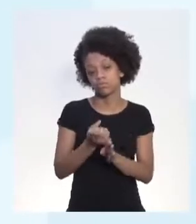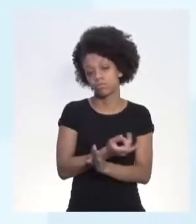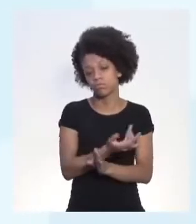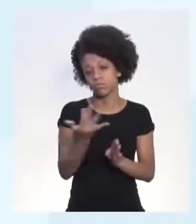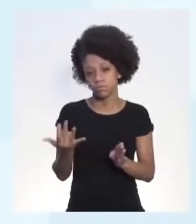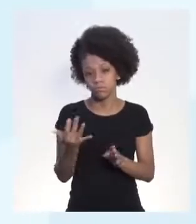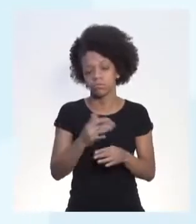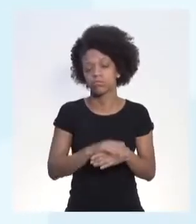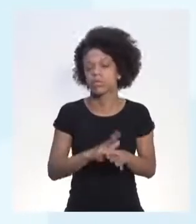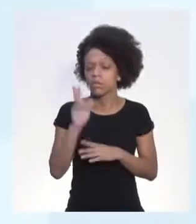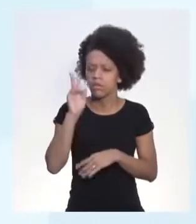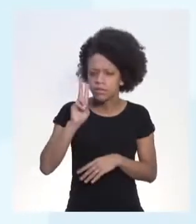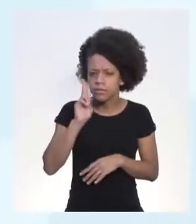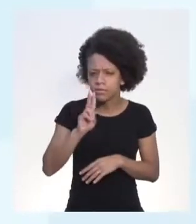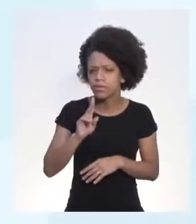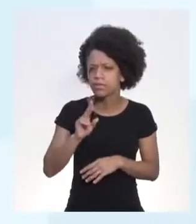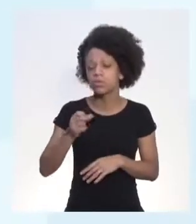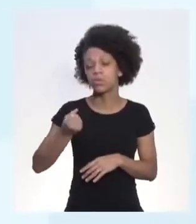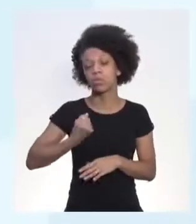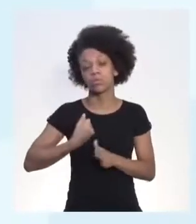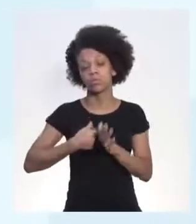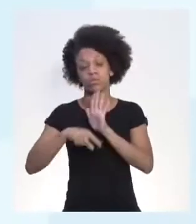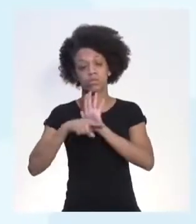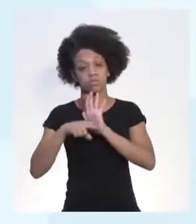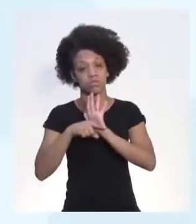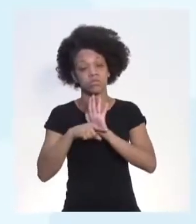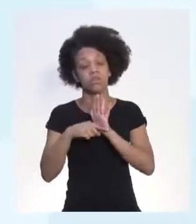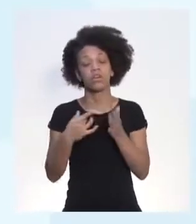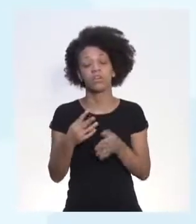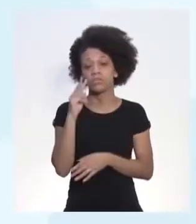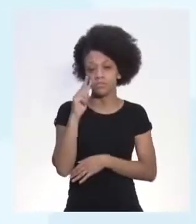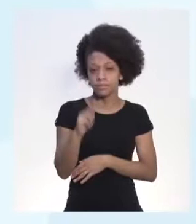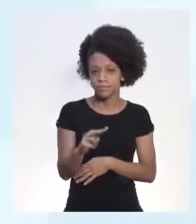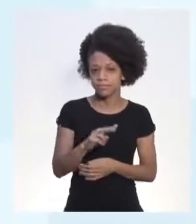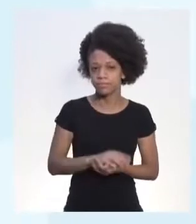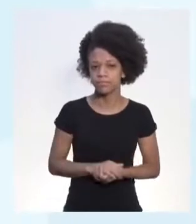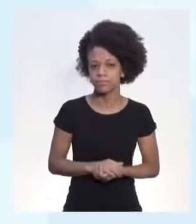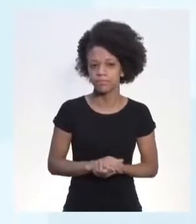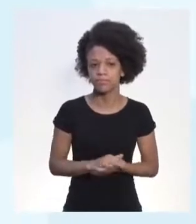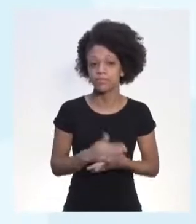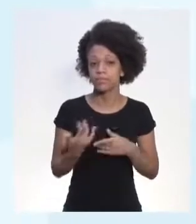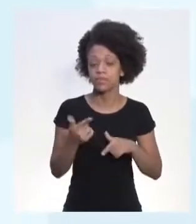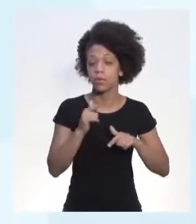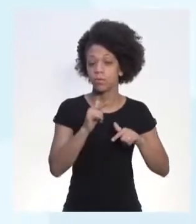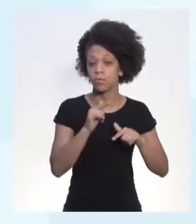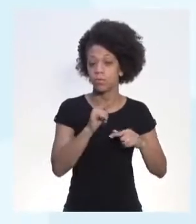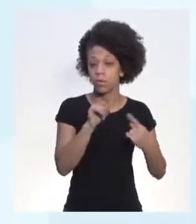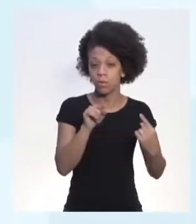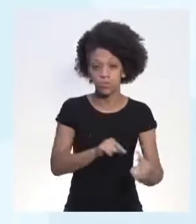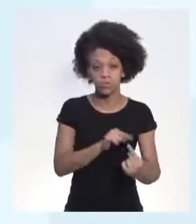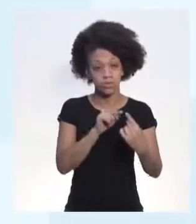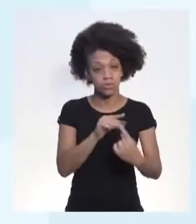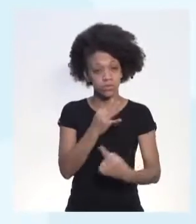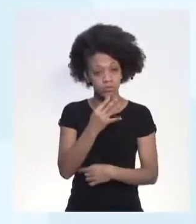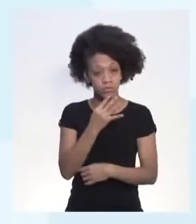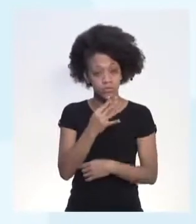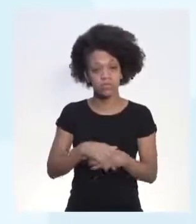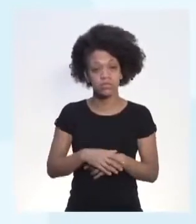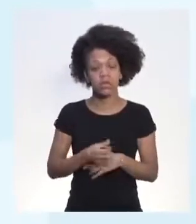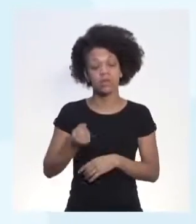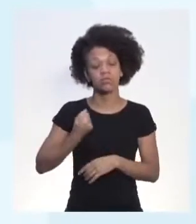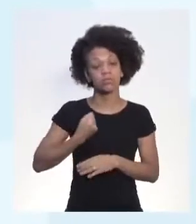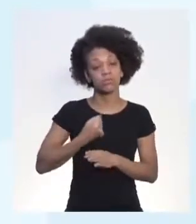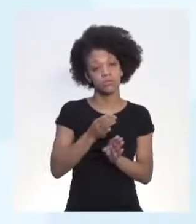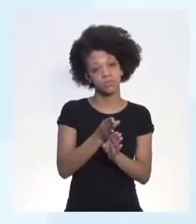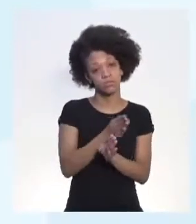inteiros aí, essa parte negativa, né, que nós observamos. Então, o objeto de conhecimento é números inteiros.